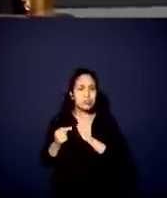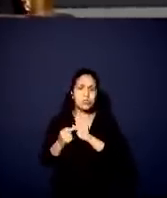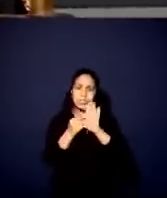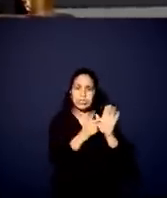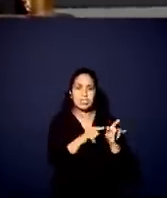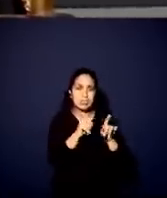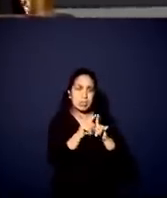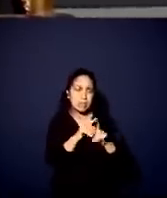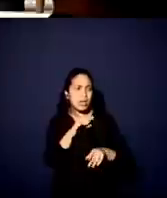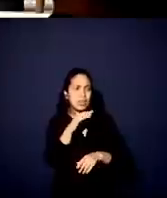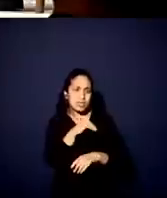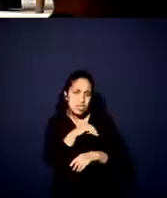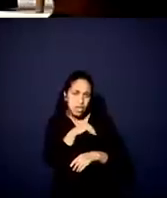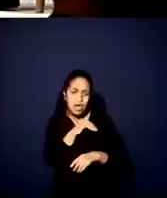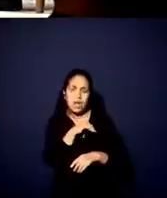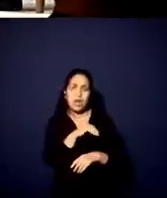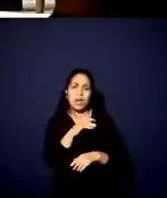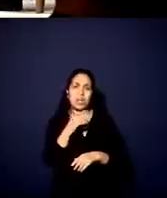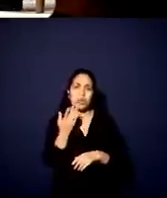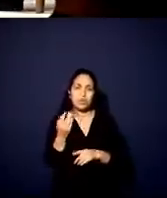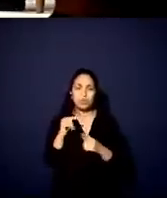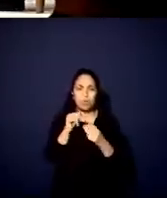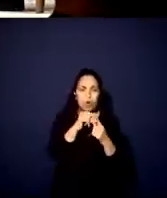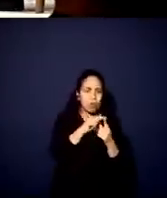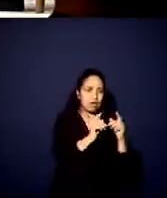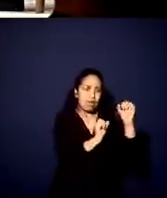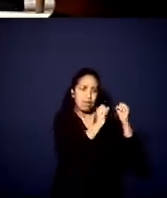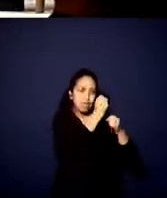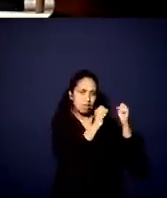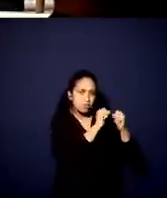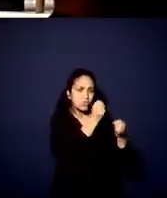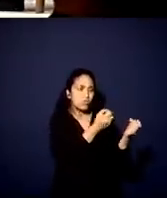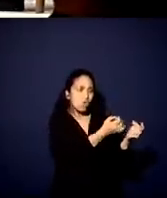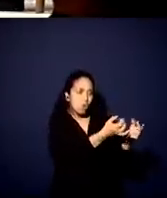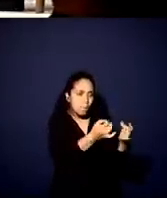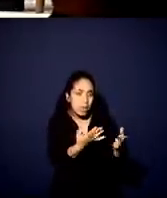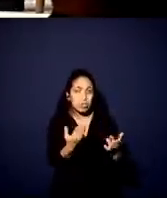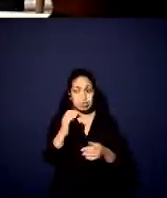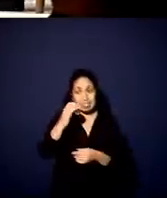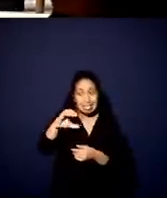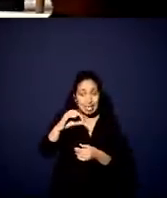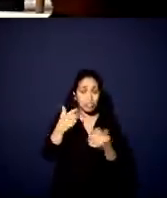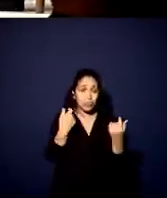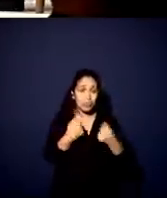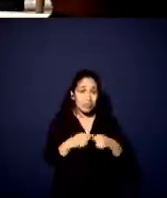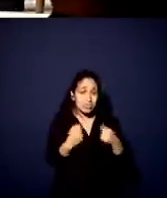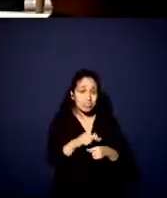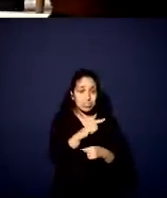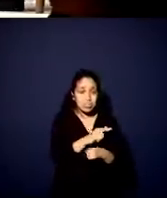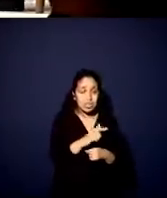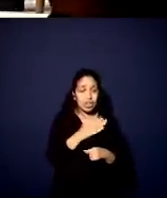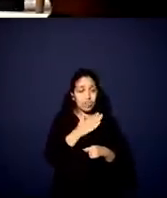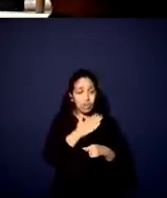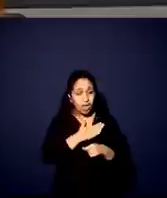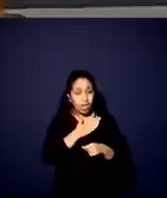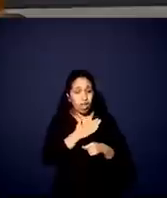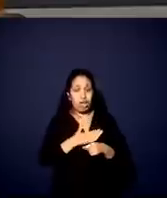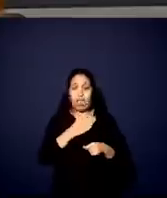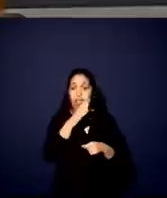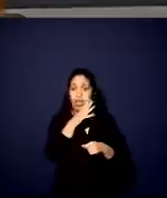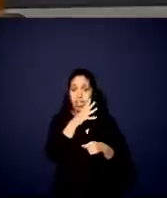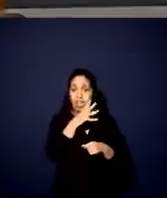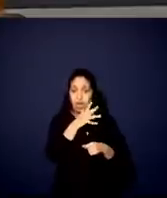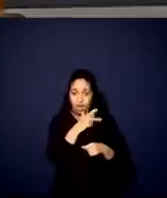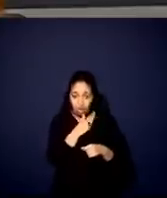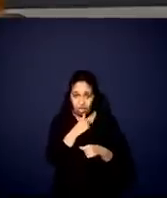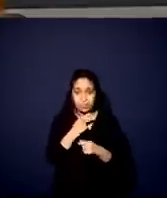de salário aquele segmentos como Indústria e Comércio que depende muito de crédito vão acelerada boa como a gente já viu no